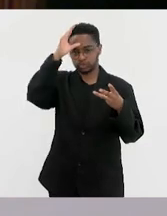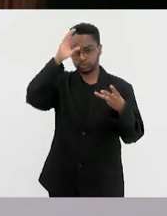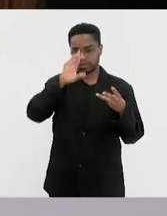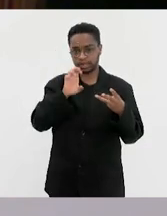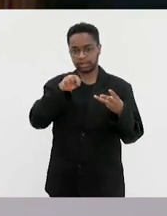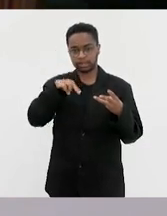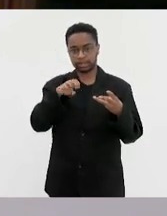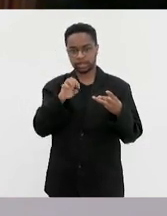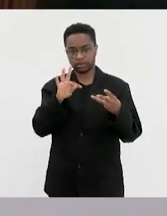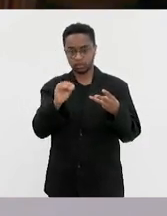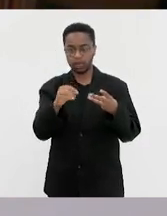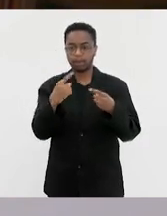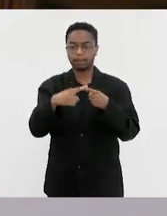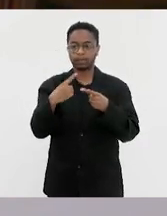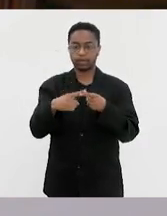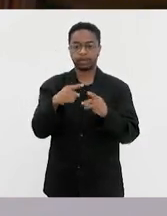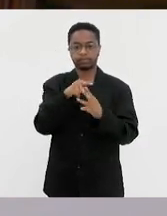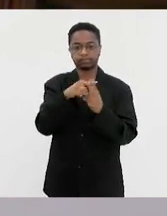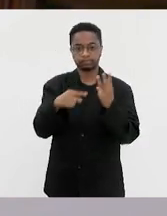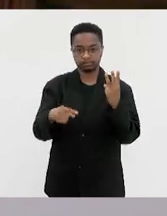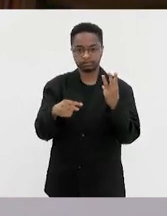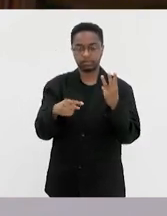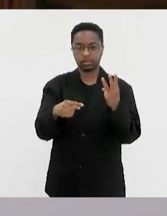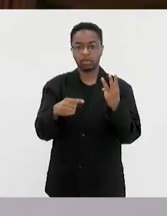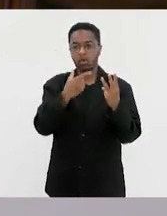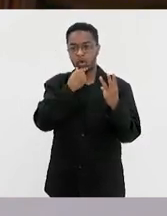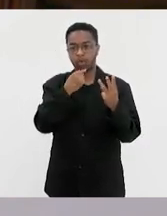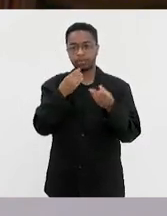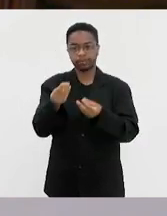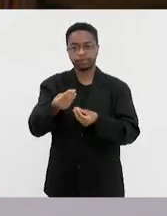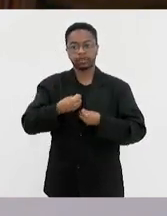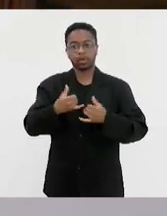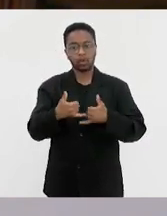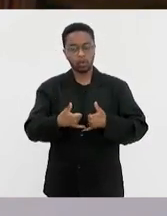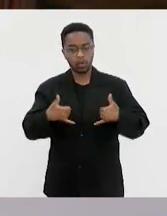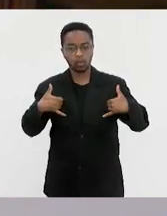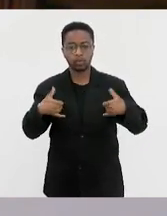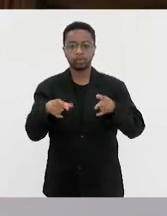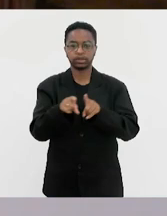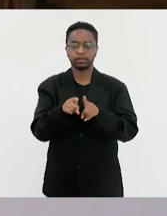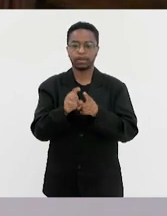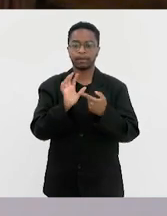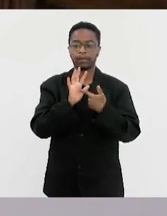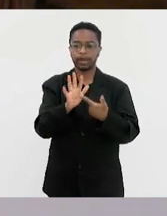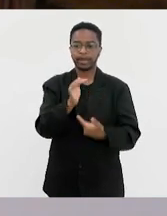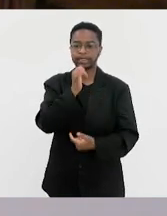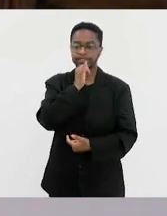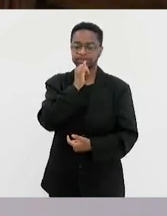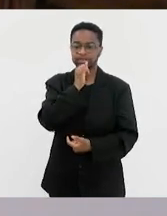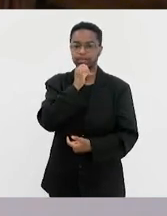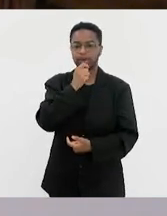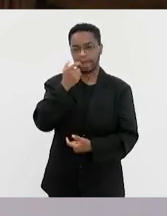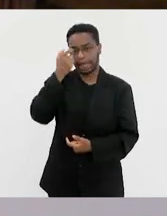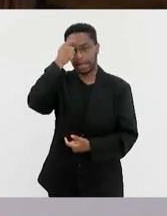São 3 homens que me dão muito orgulho, que são exemplo de caráter para